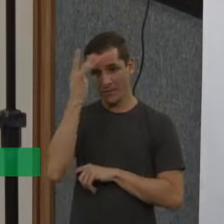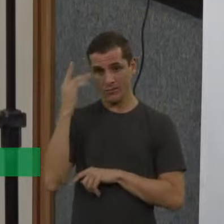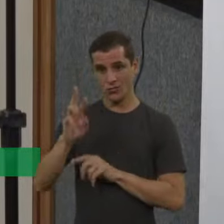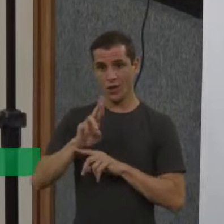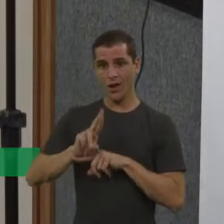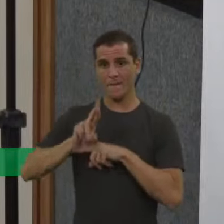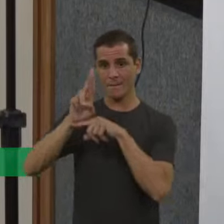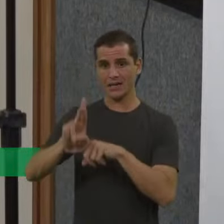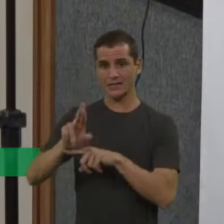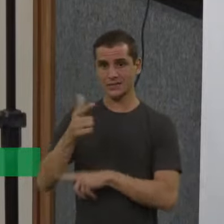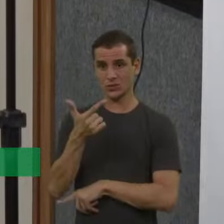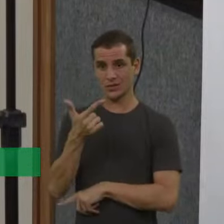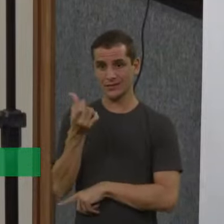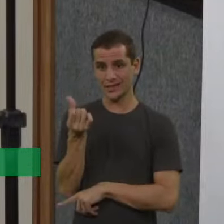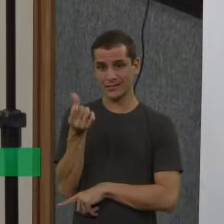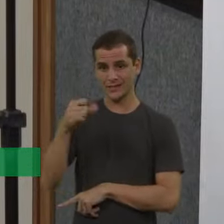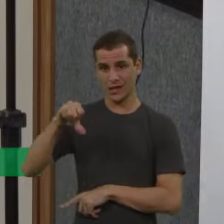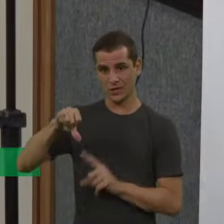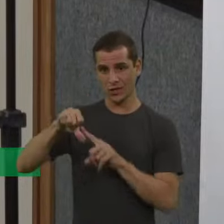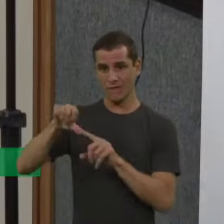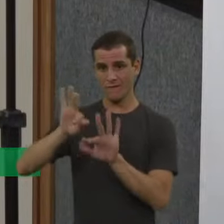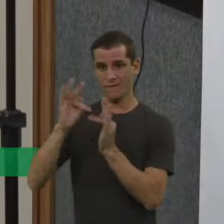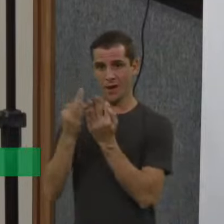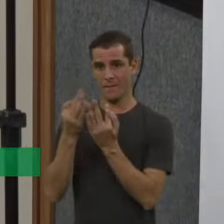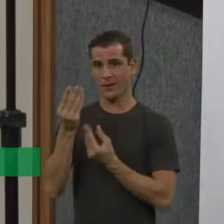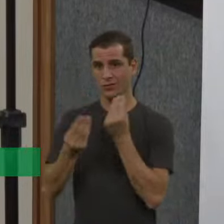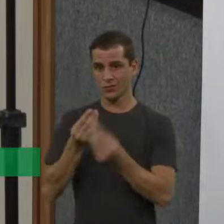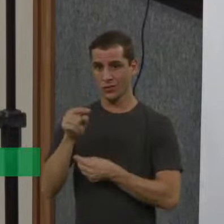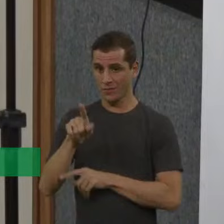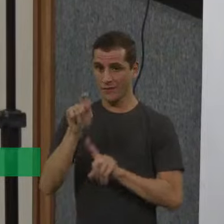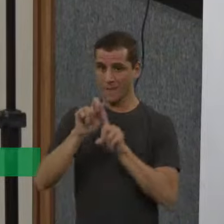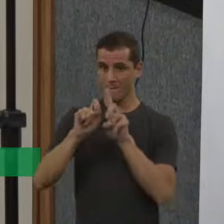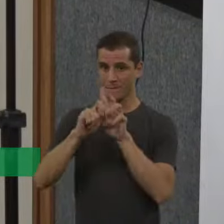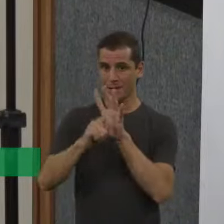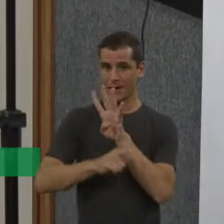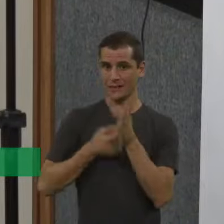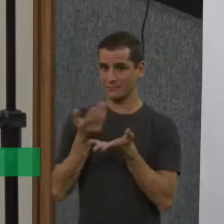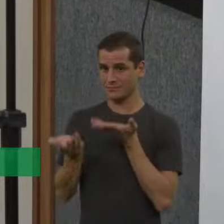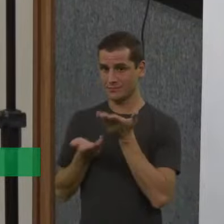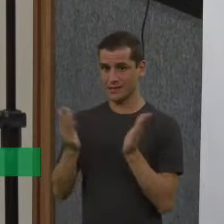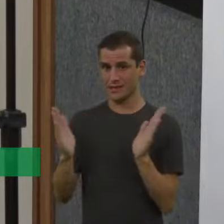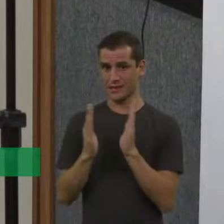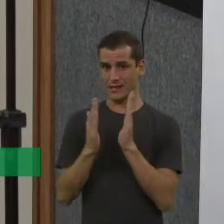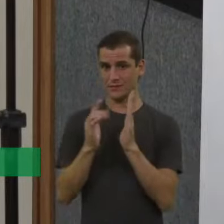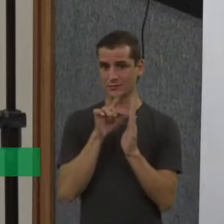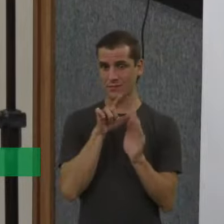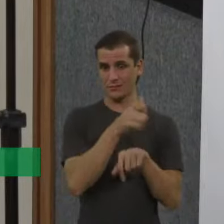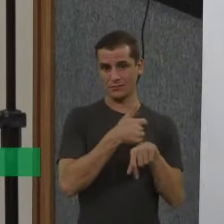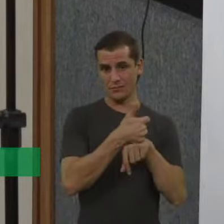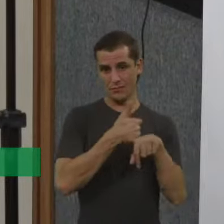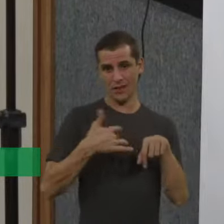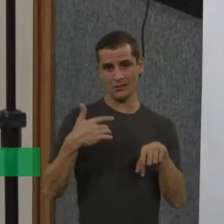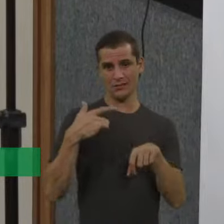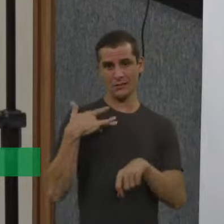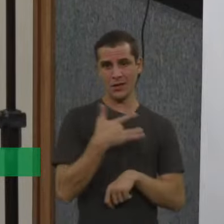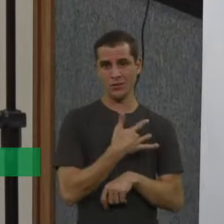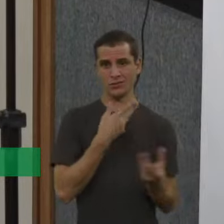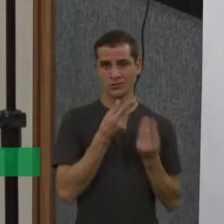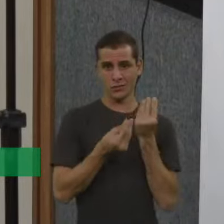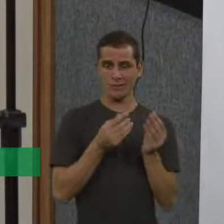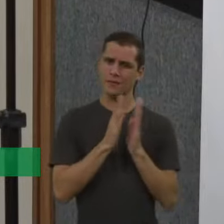269 famílias, e a gente que lida mensalmente com o pessoal da saúde pede para vocês um